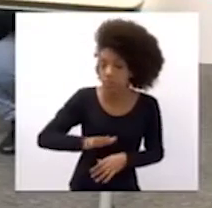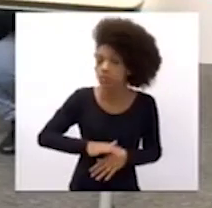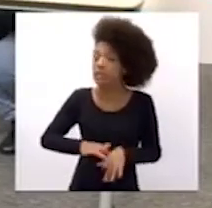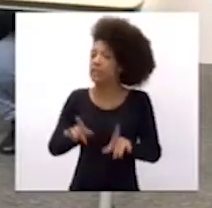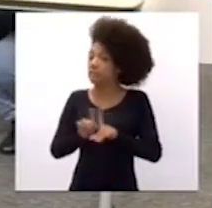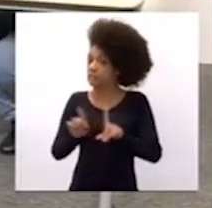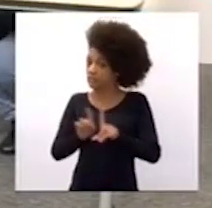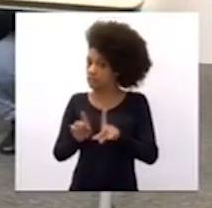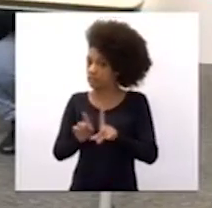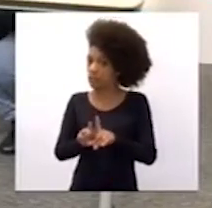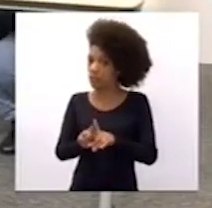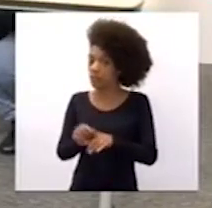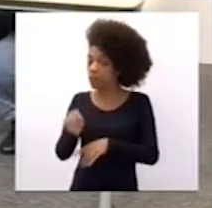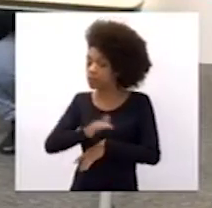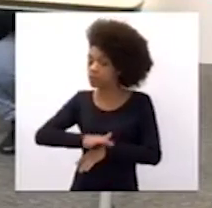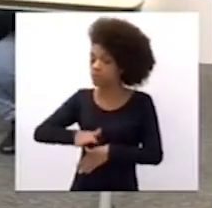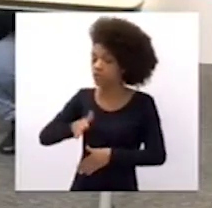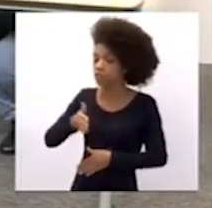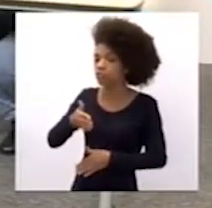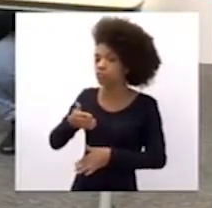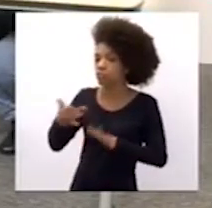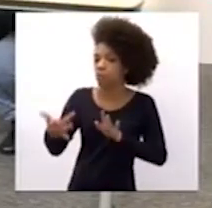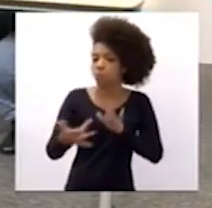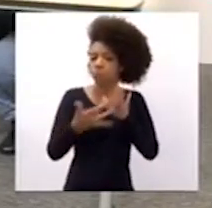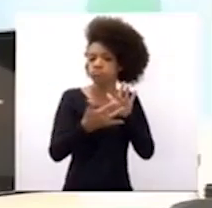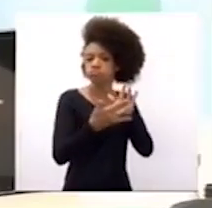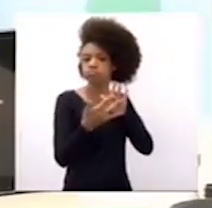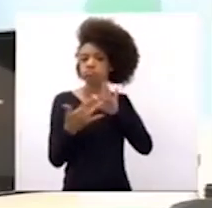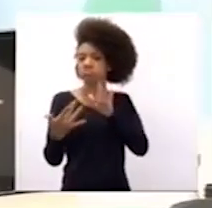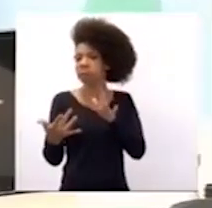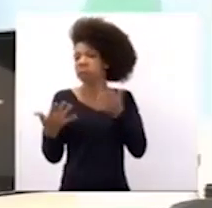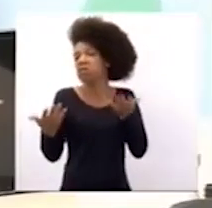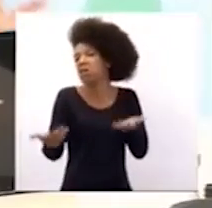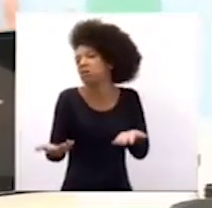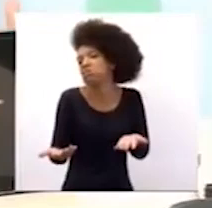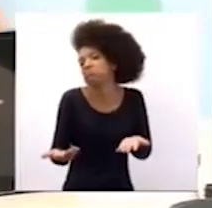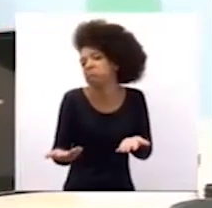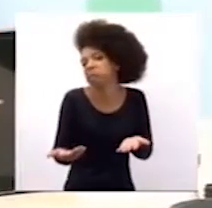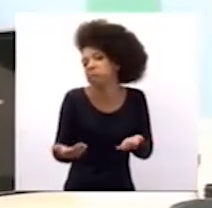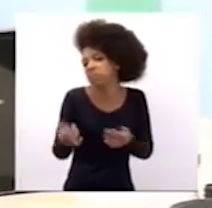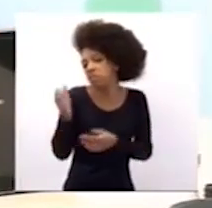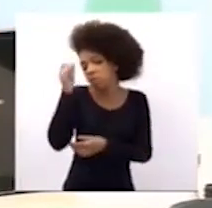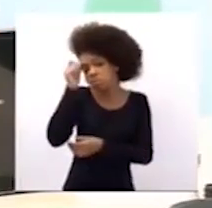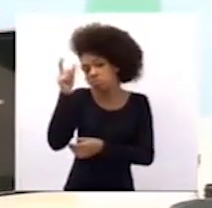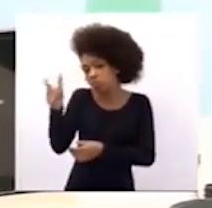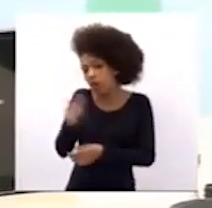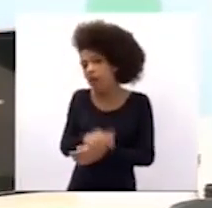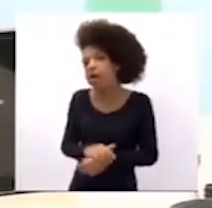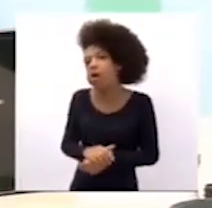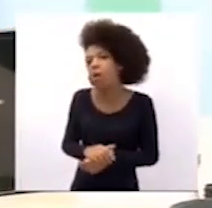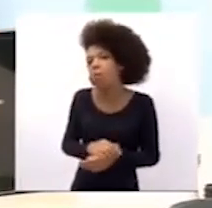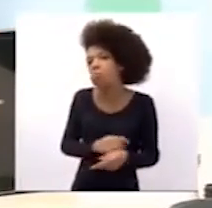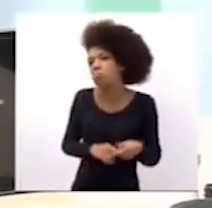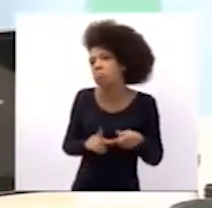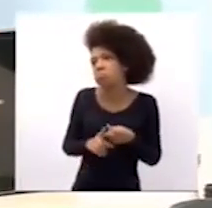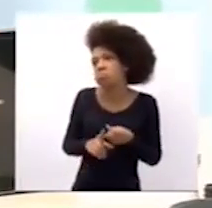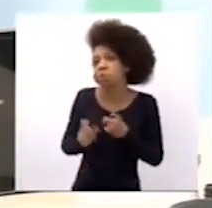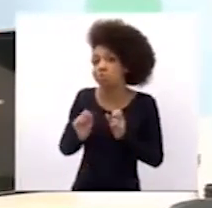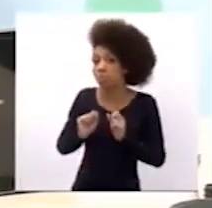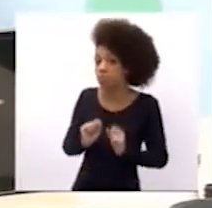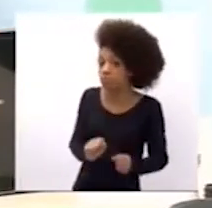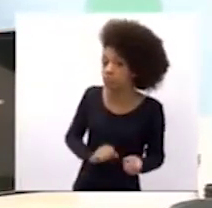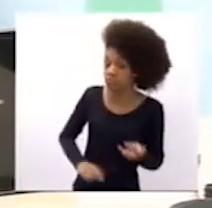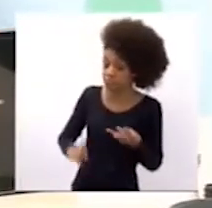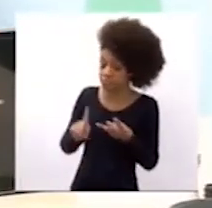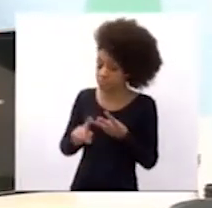também diz sobre as relações existentes, né? Sejam relações culturais, sejam relações de poder, relações de